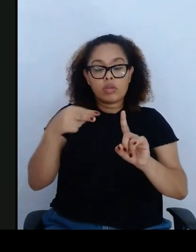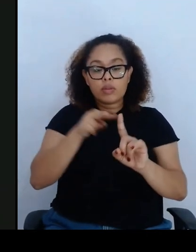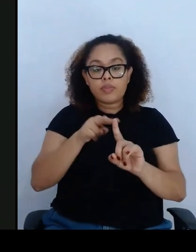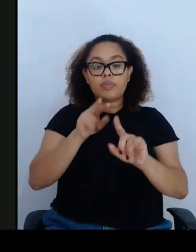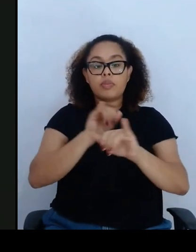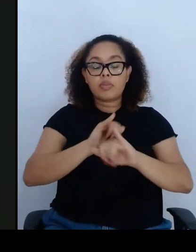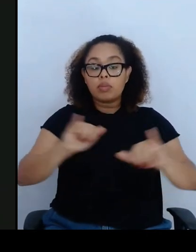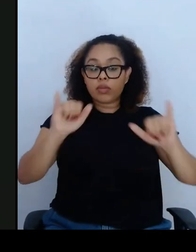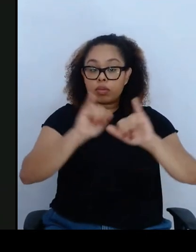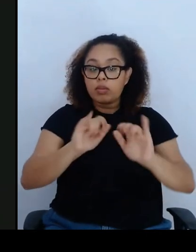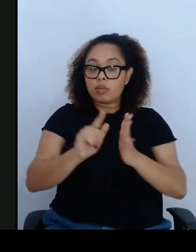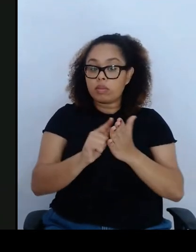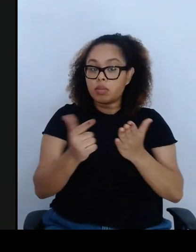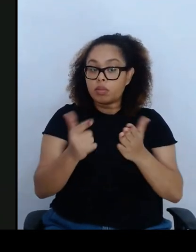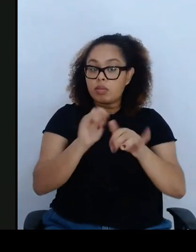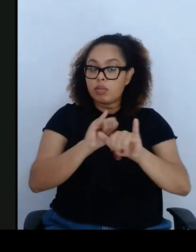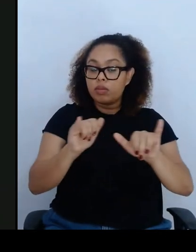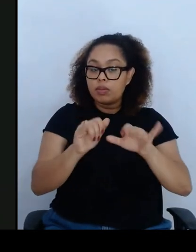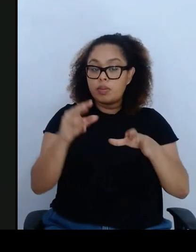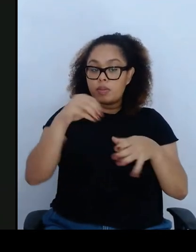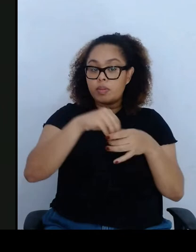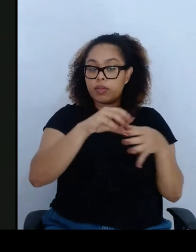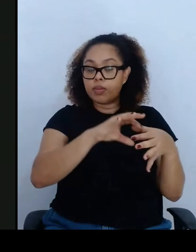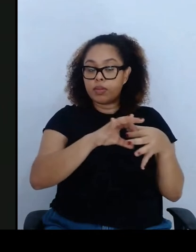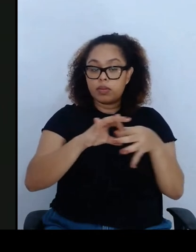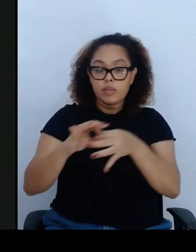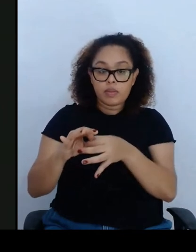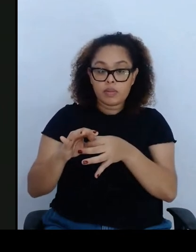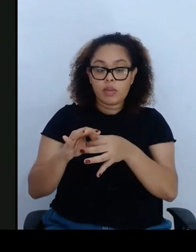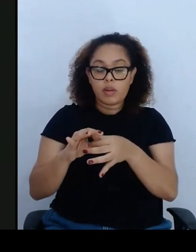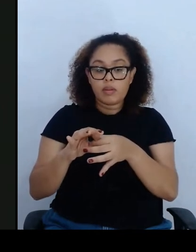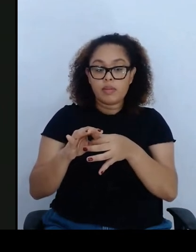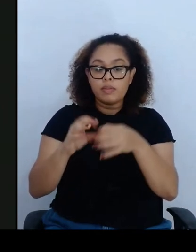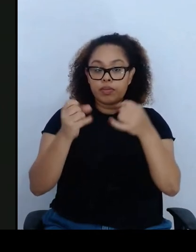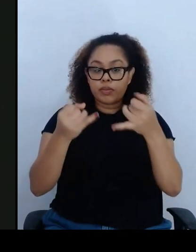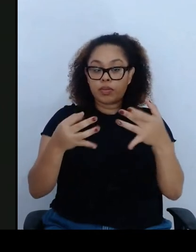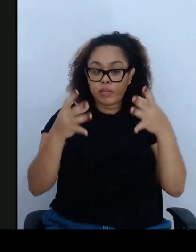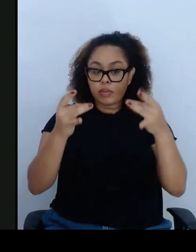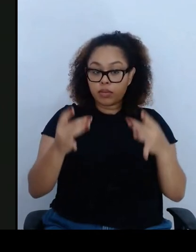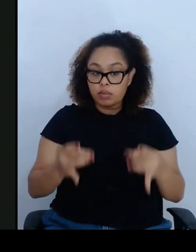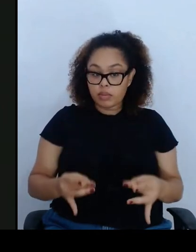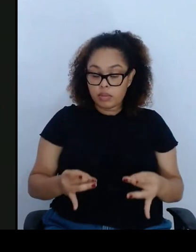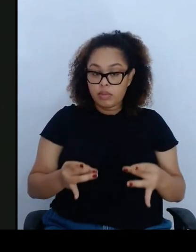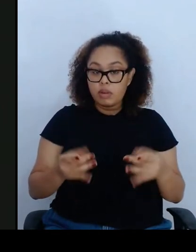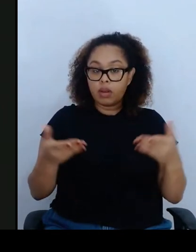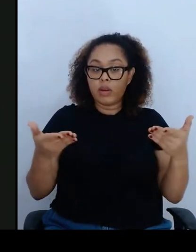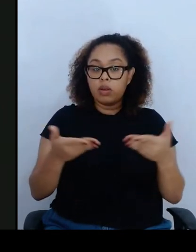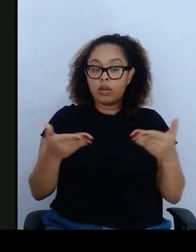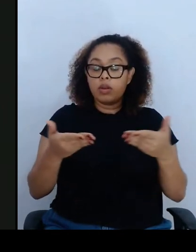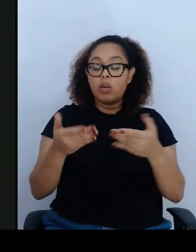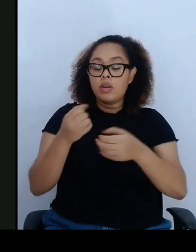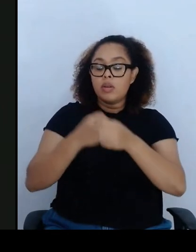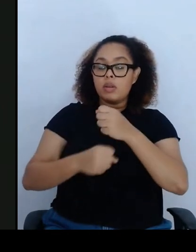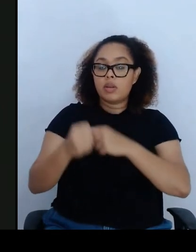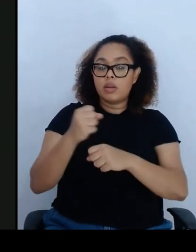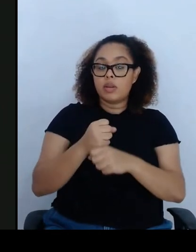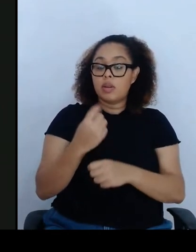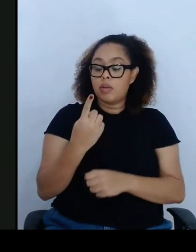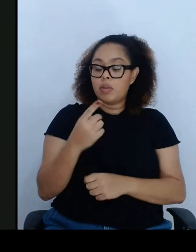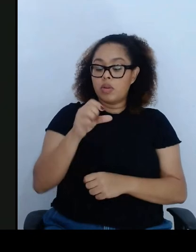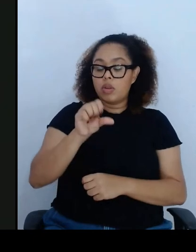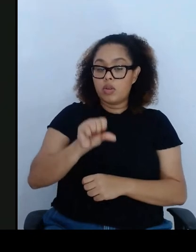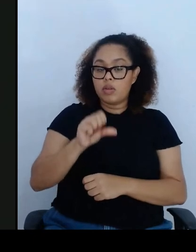dedo desse contexto que nós acabamos de descrever entramos então em 1953